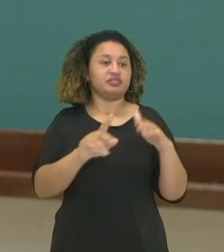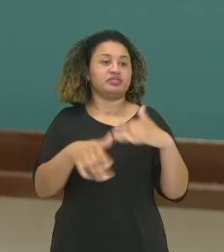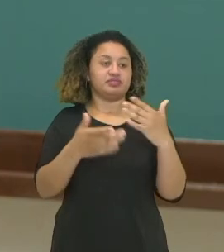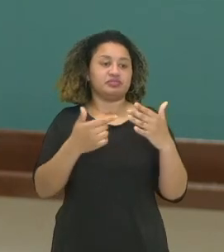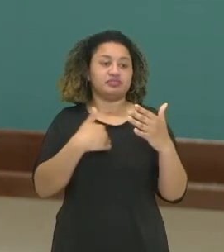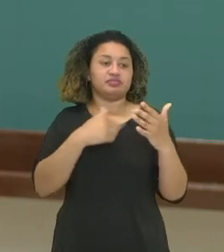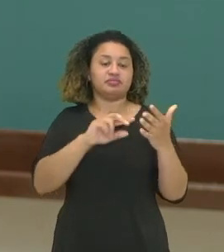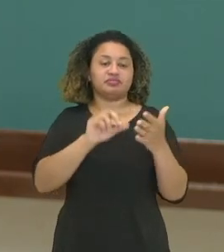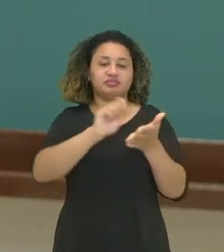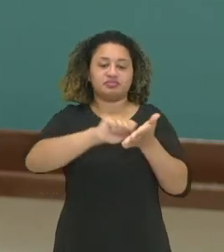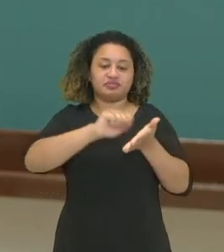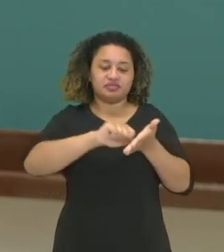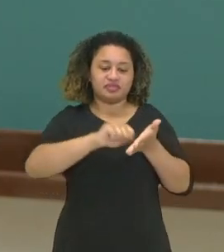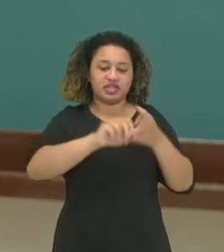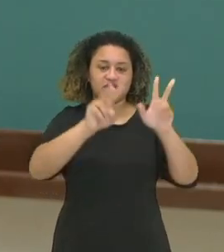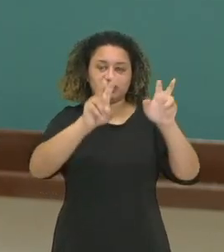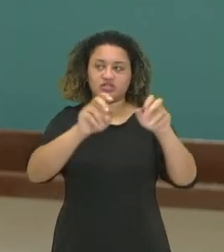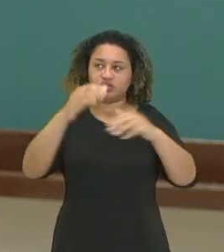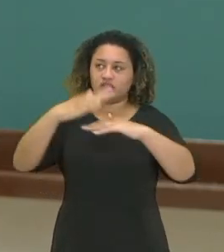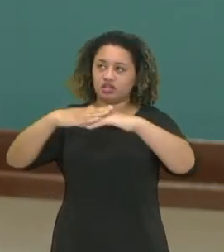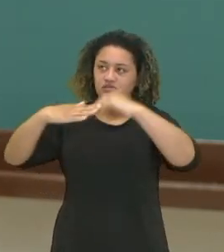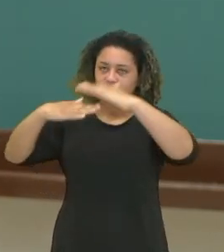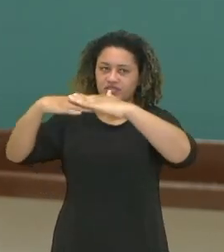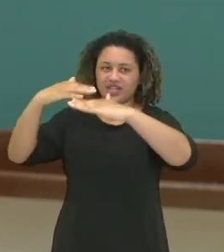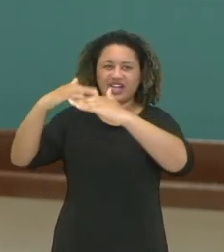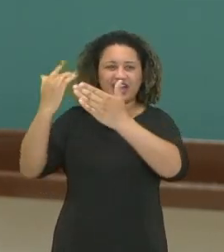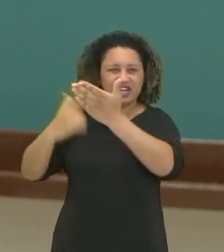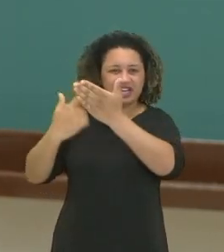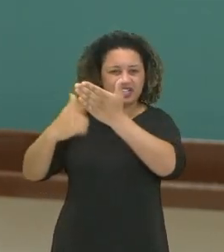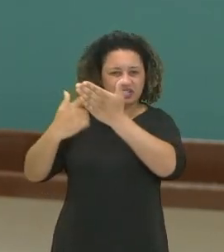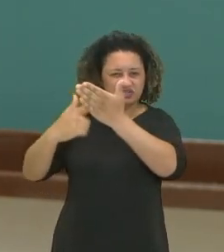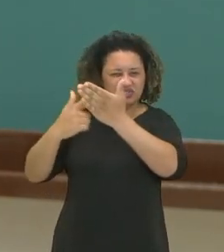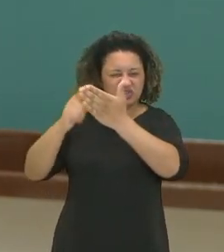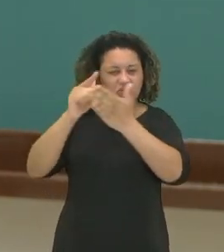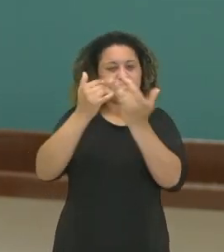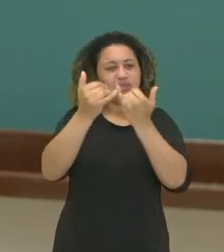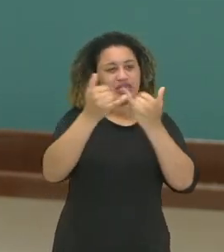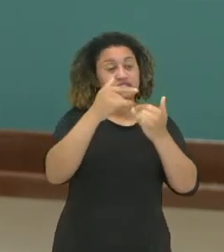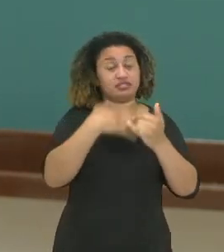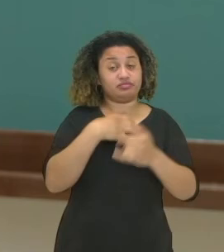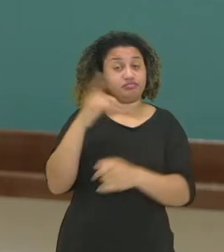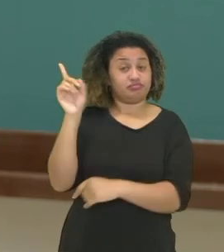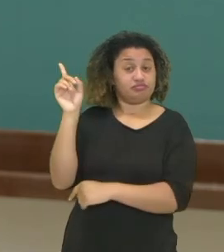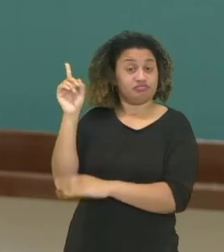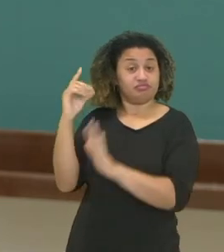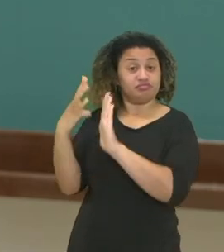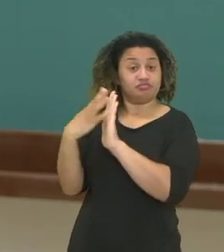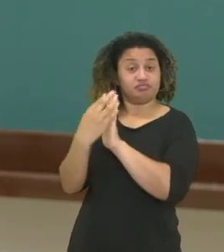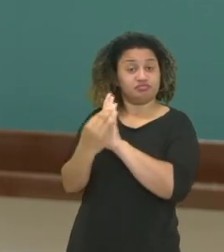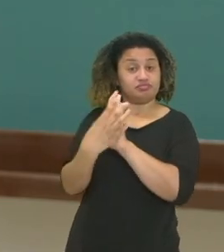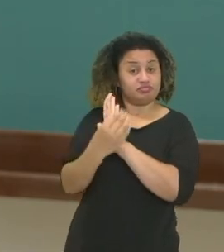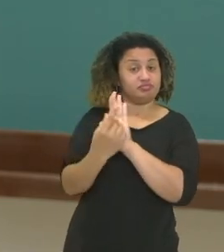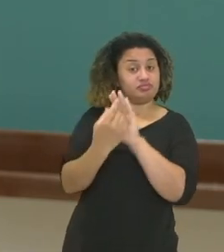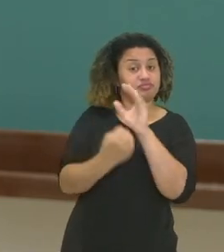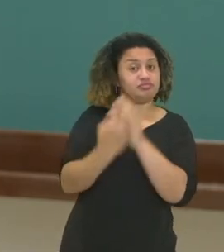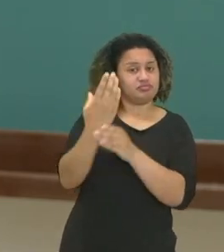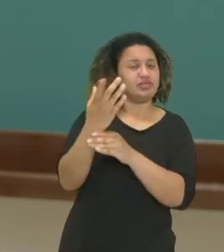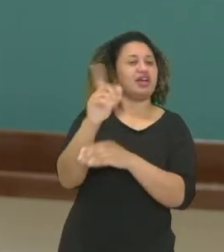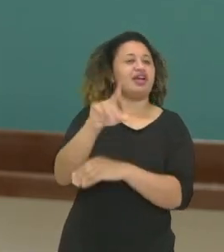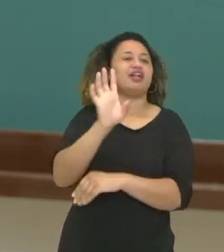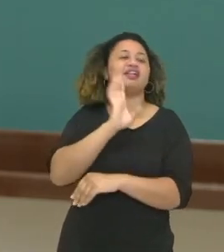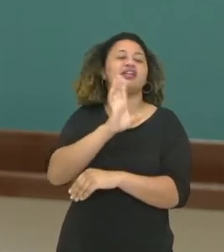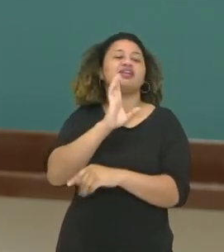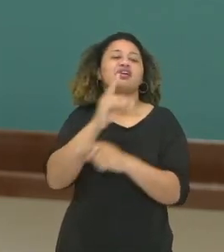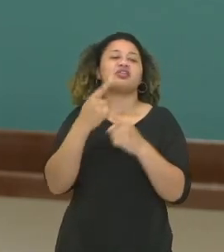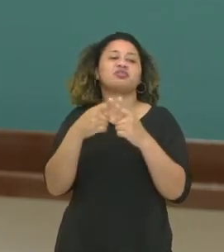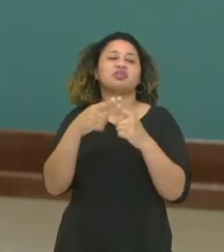vai transcrever os títulos aqui, ó, de maneira que fique mais ou menos assim, para criar. É bacana porque